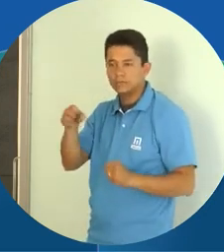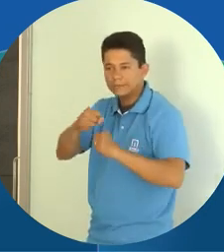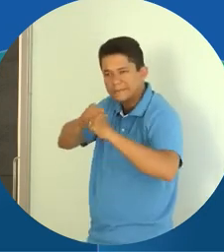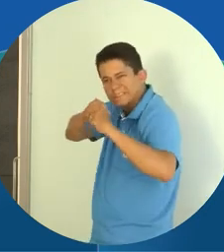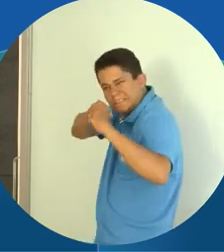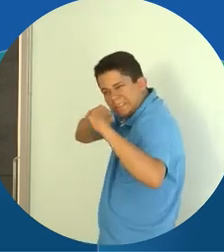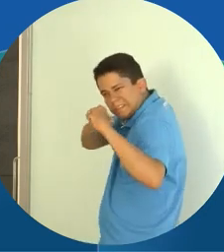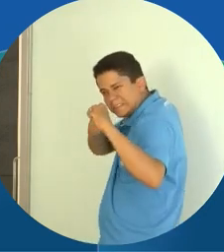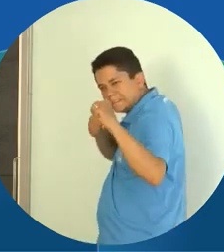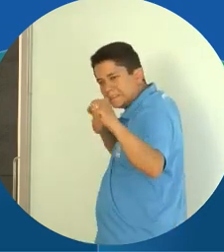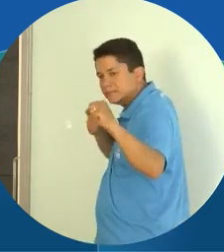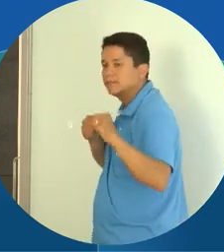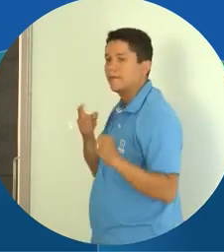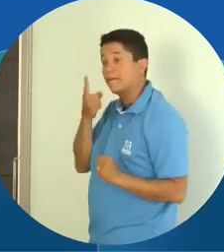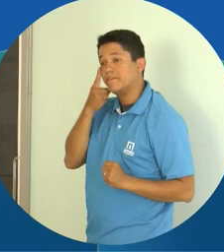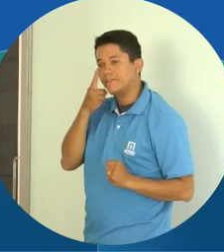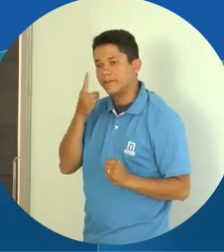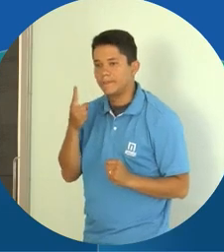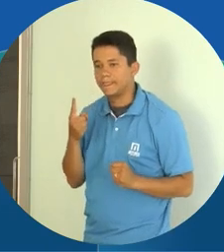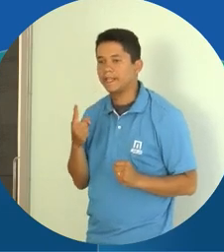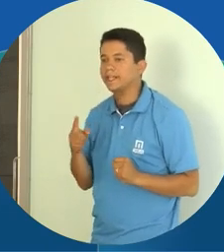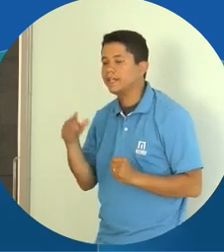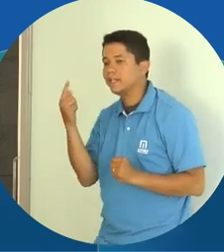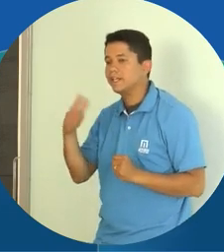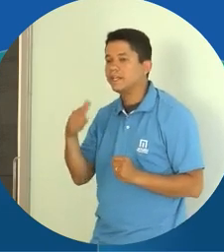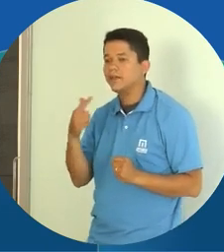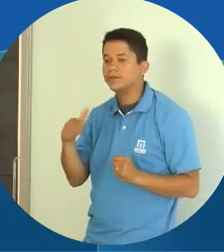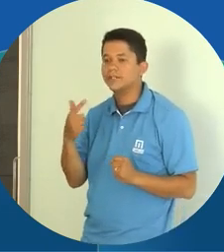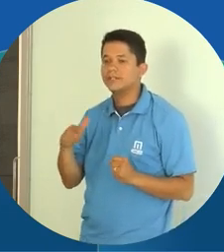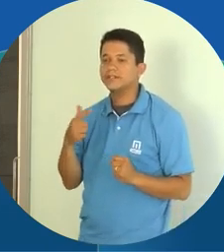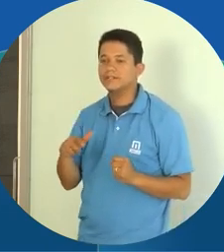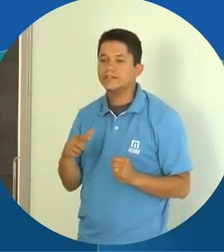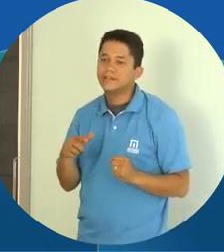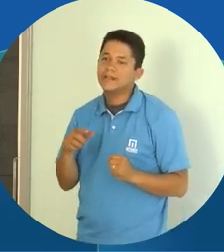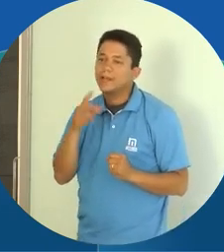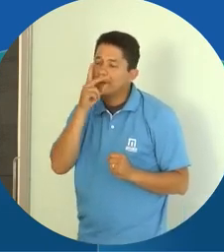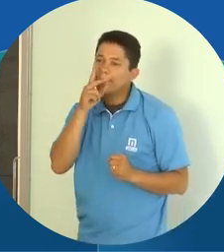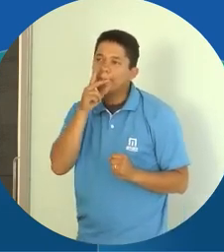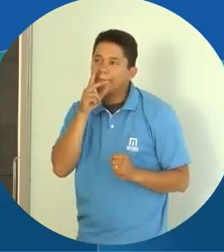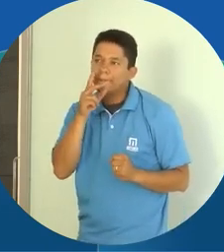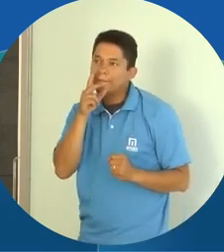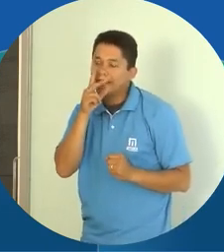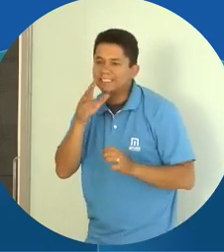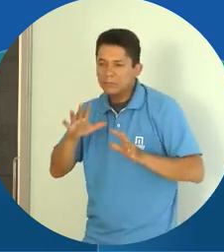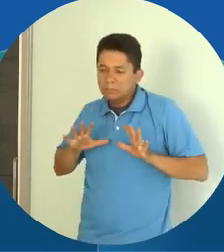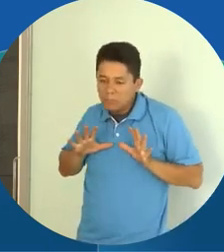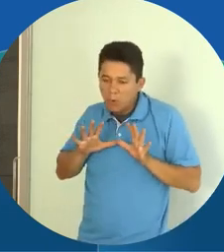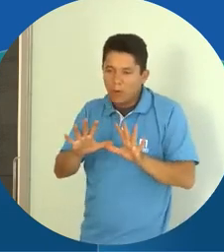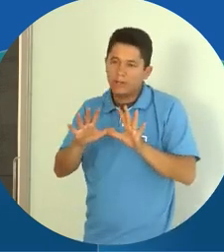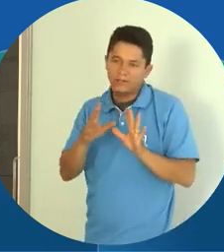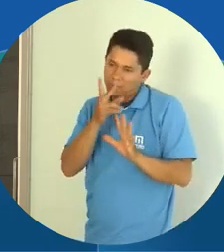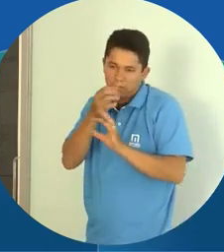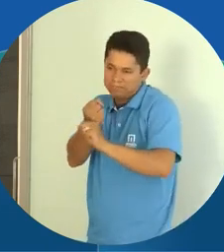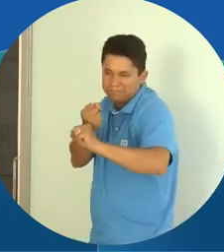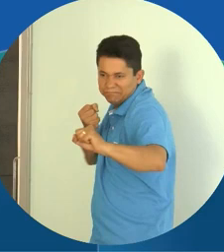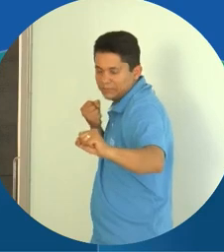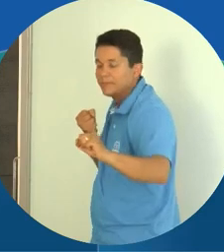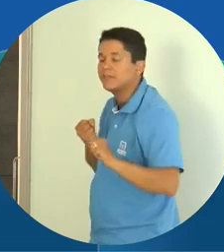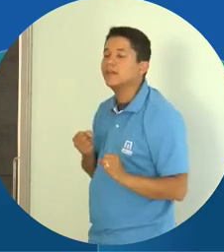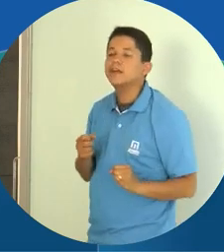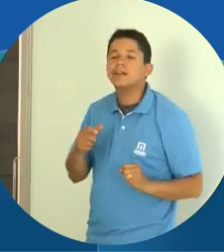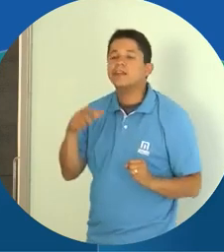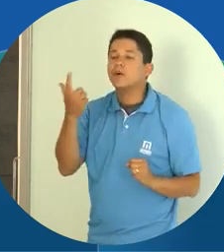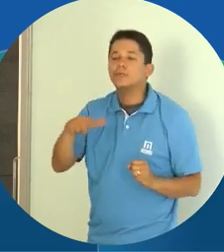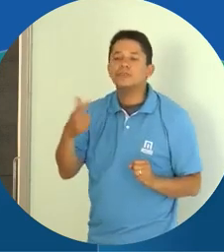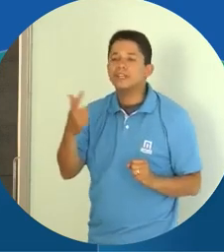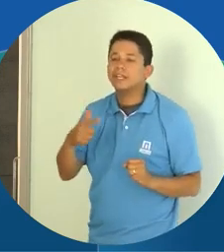fazer bloco de teste de carga, levar equipamentos pesados para fazer o ensaio dinâmico, o ensaio estático, apenas um